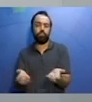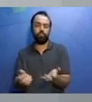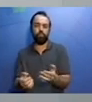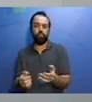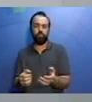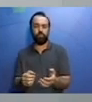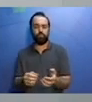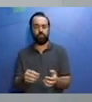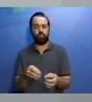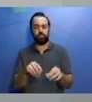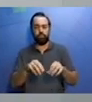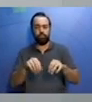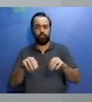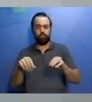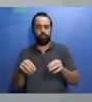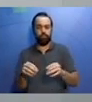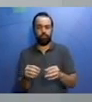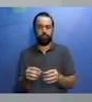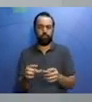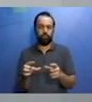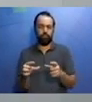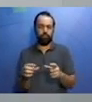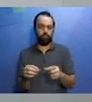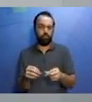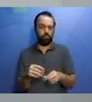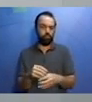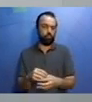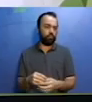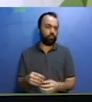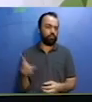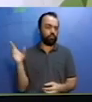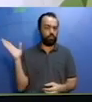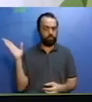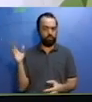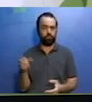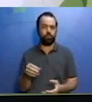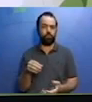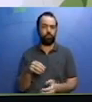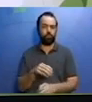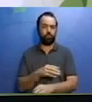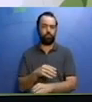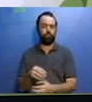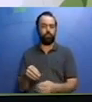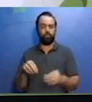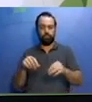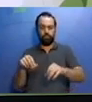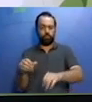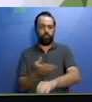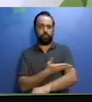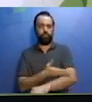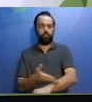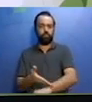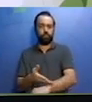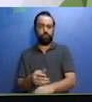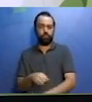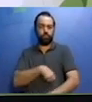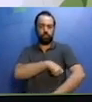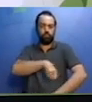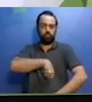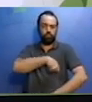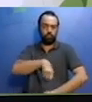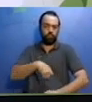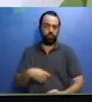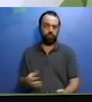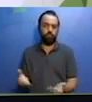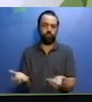a areia grossa da areia fina, no primeiro exemplo. E aqui no outro exemplo, a utilização na culinária, quando a gente